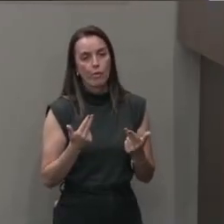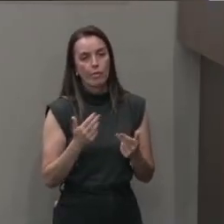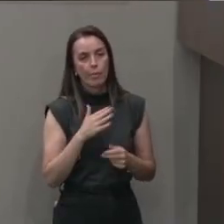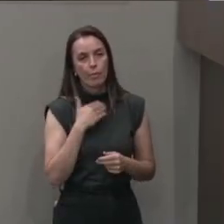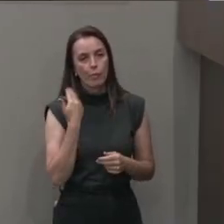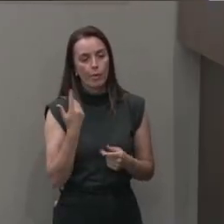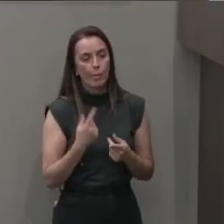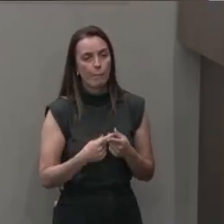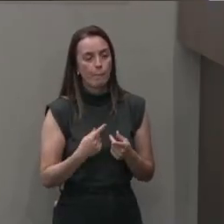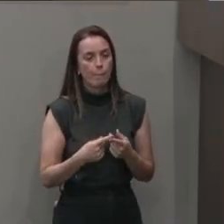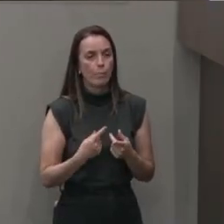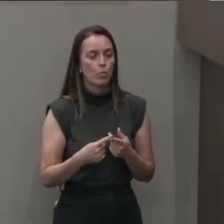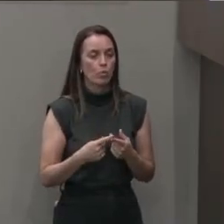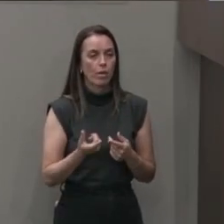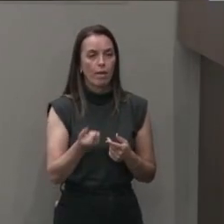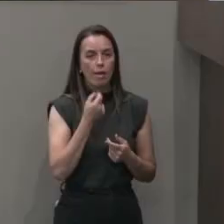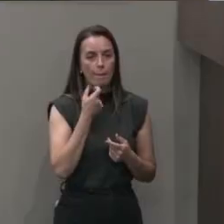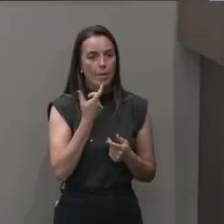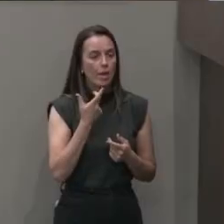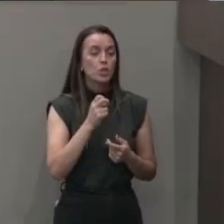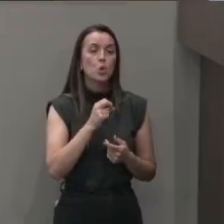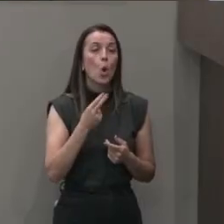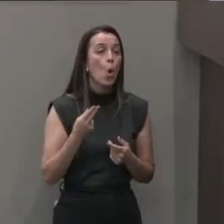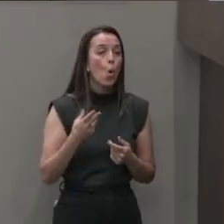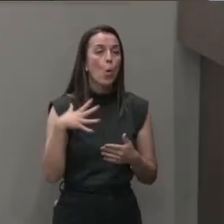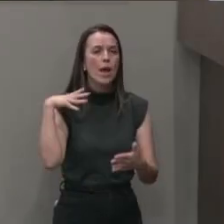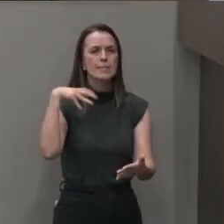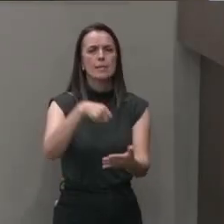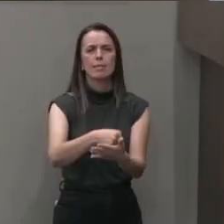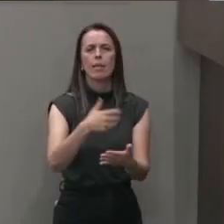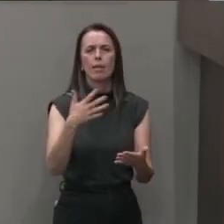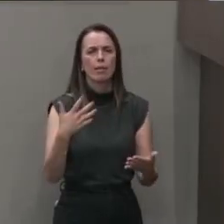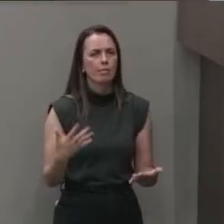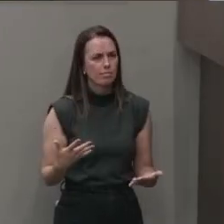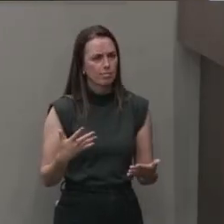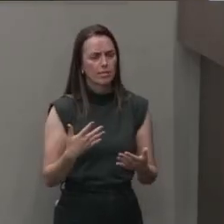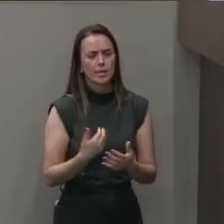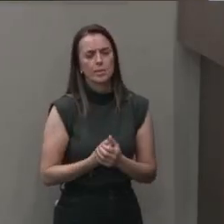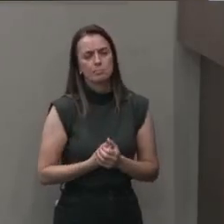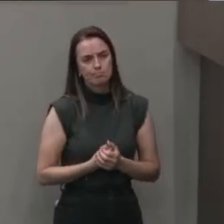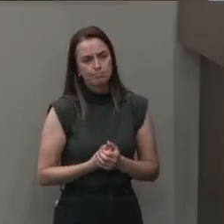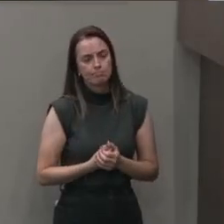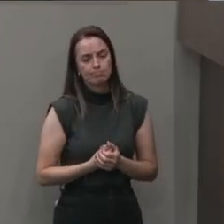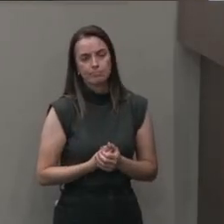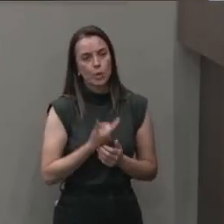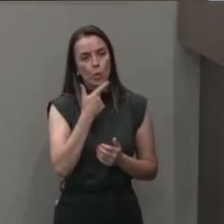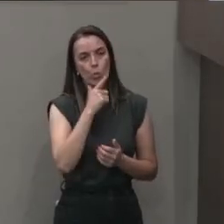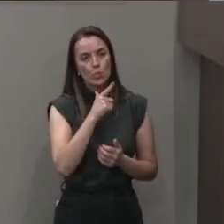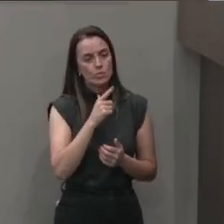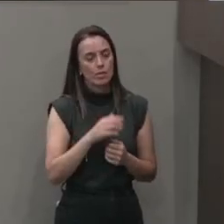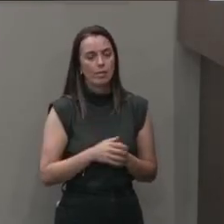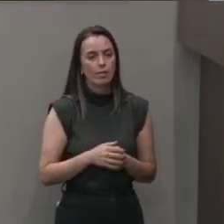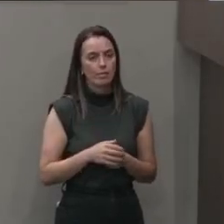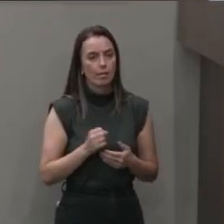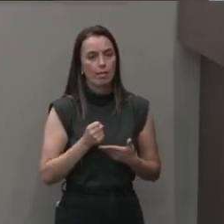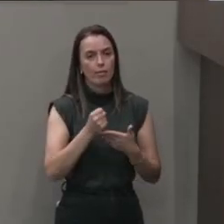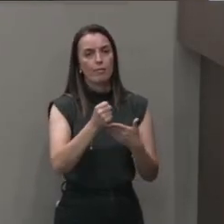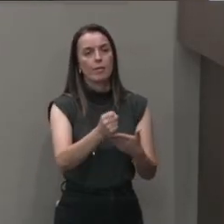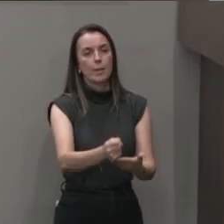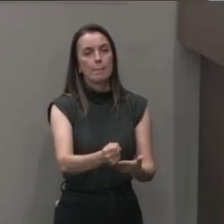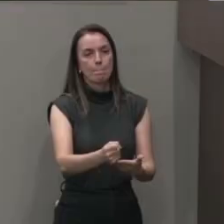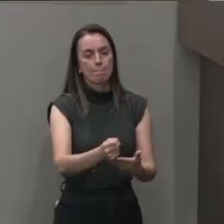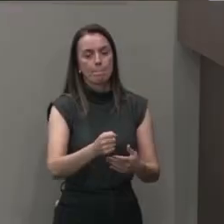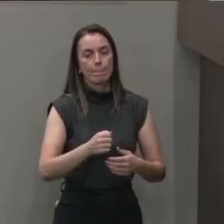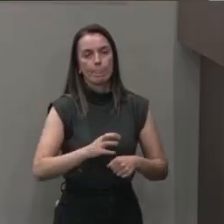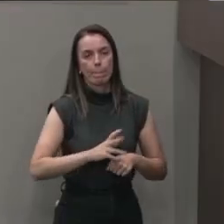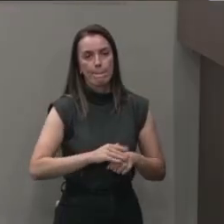o medicamento chegou atrasado, ou porque ele se envolveu num acidente e daqui a pouco bateu sua moto ali e o medicamento fica lá na rua, enquanto que o